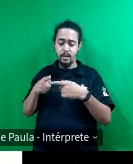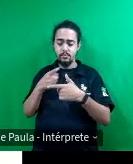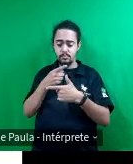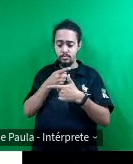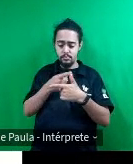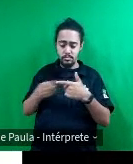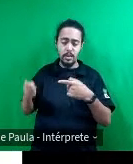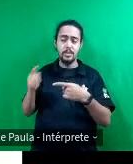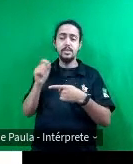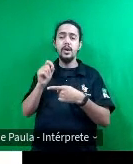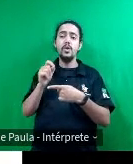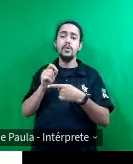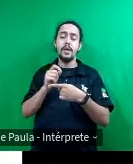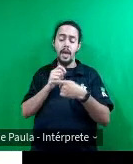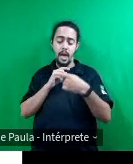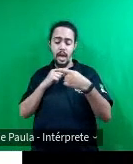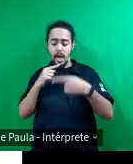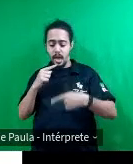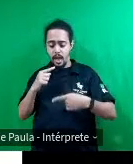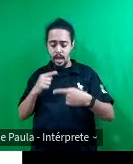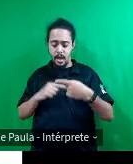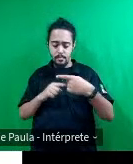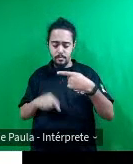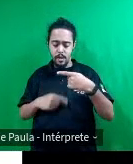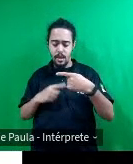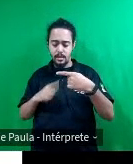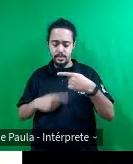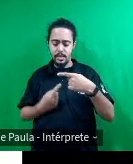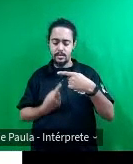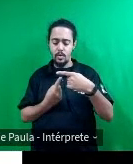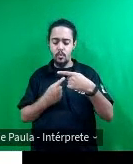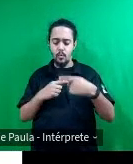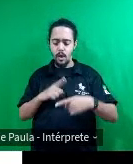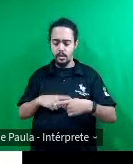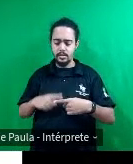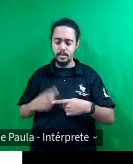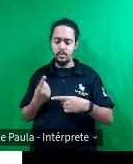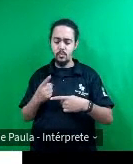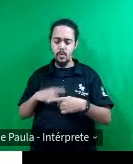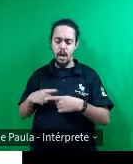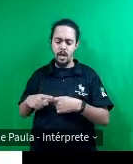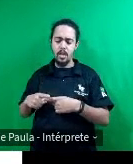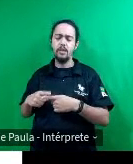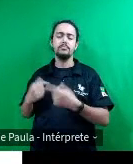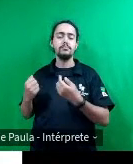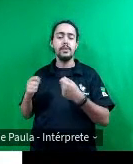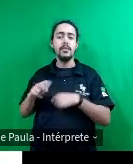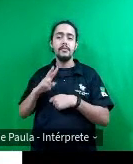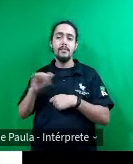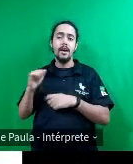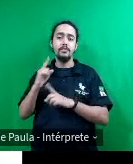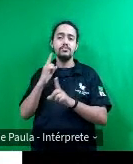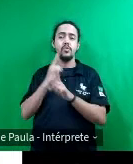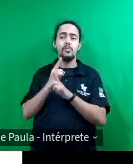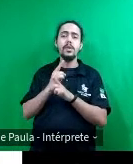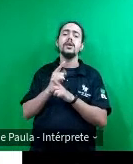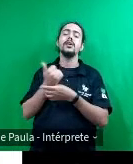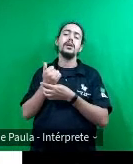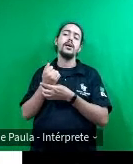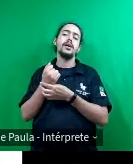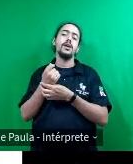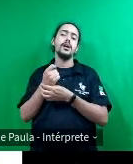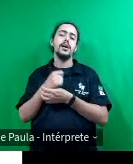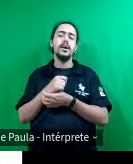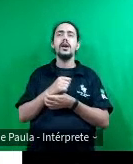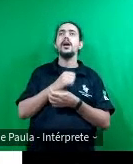pela resistência 1, pela resistência 2, resistência 3, resistência N, que eu vou descobrir na corrente 1, corrente 2, corrente 3, corrente